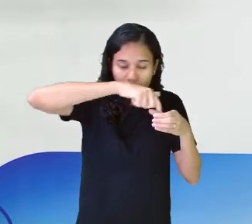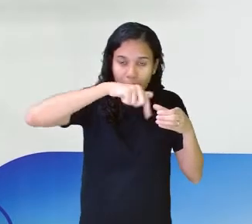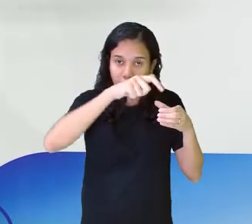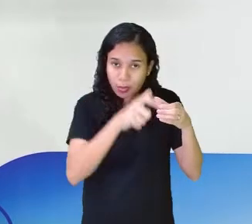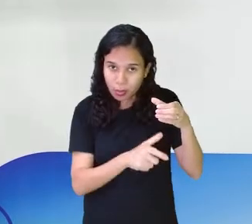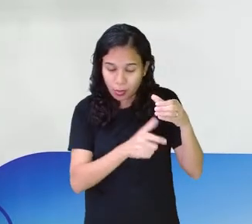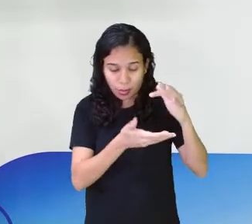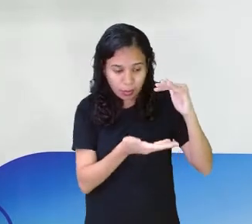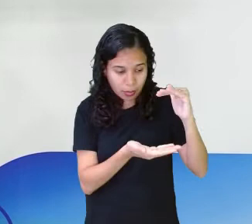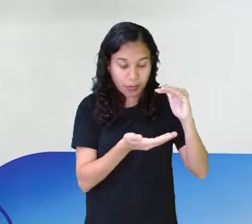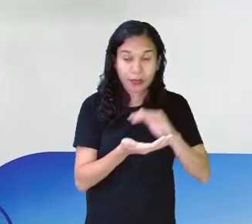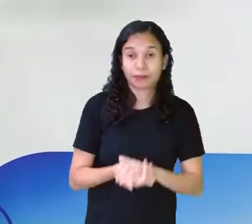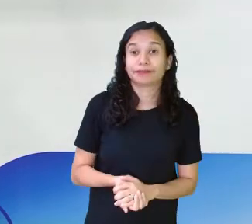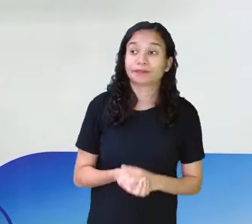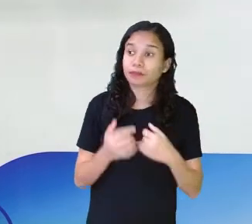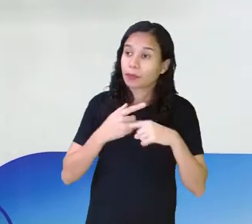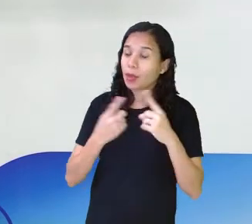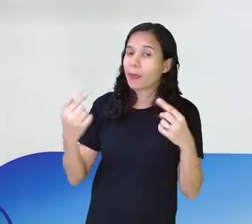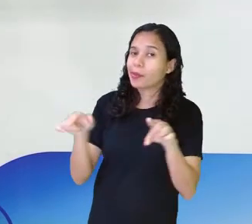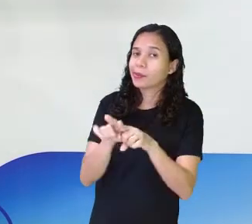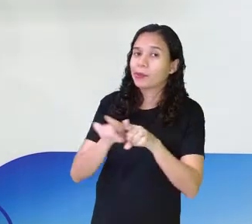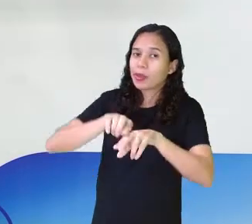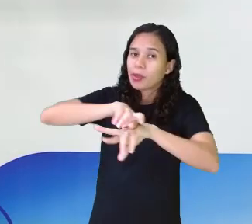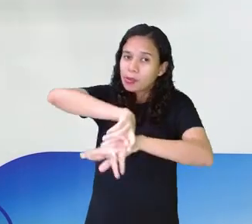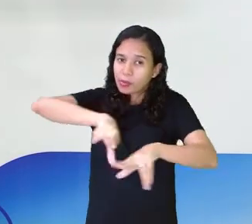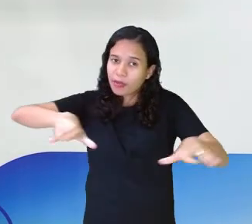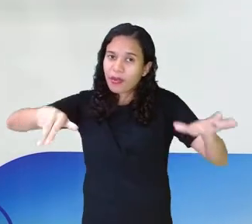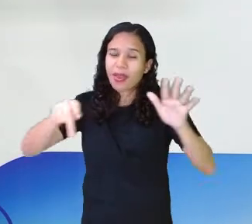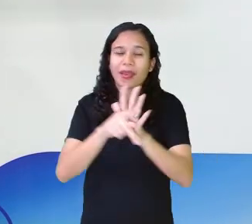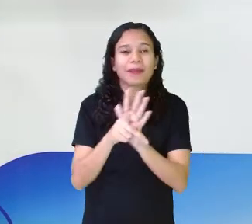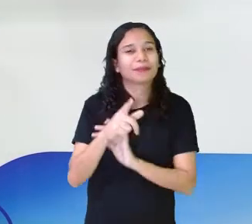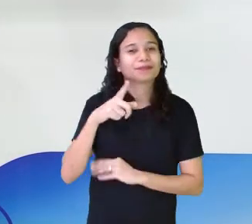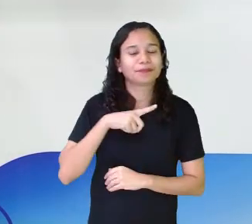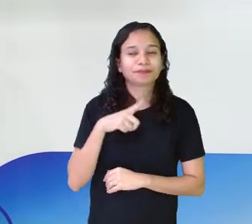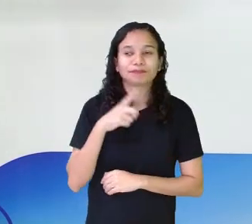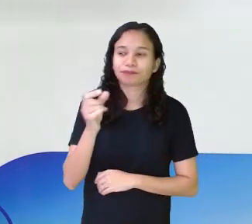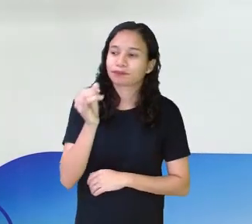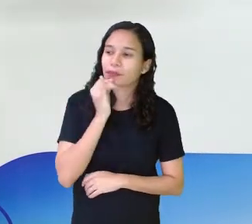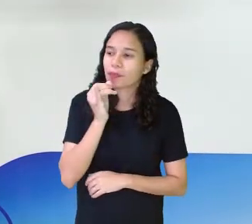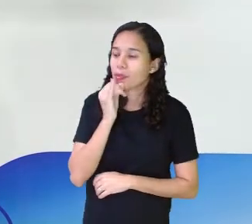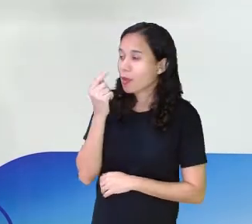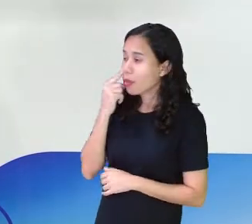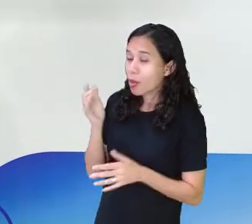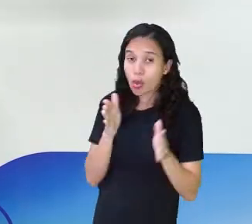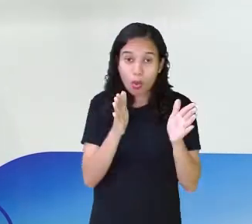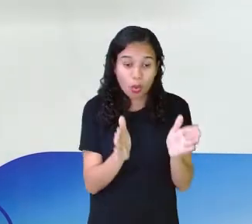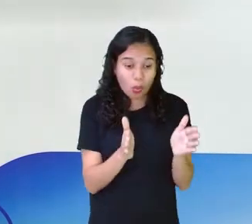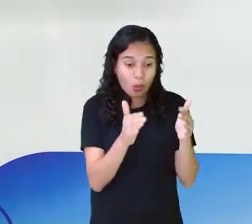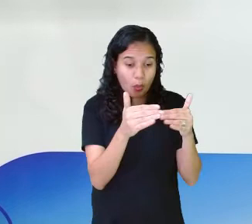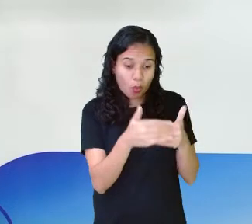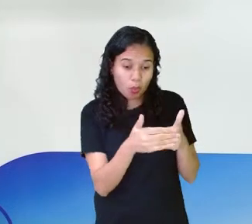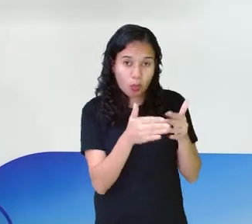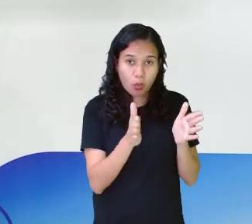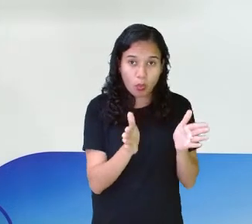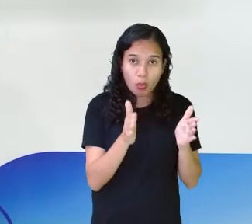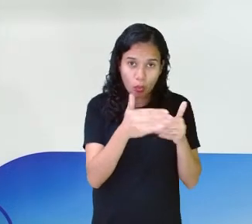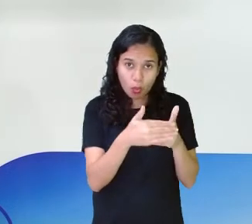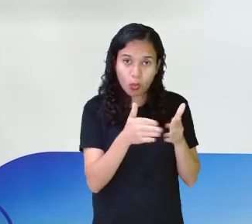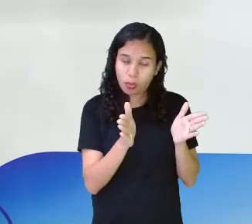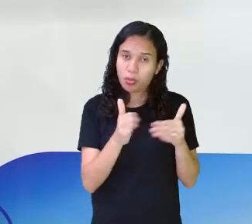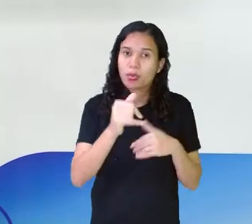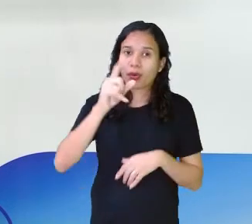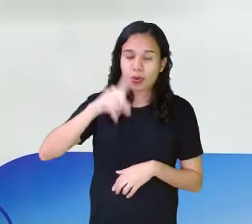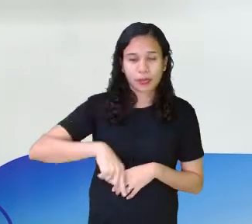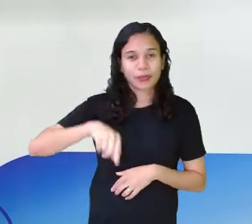espacial. Mas eu tenho os outros também. Eu tenho, por exemplo, o meu cubo, que é um sólido geométrico,